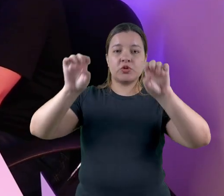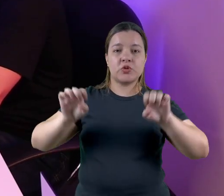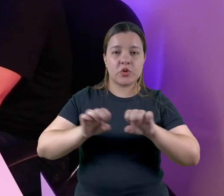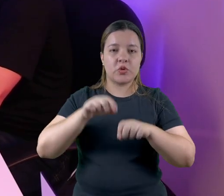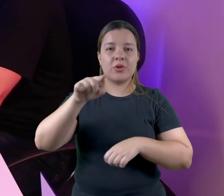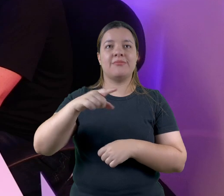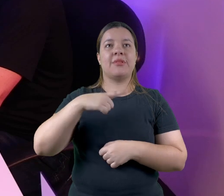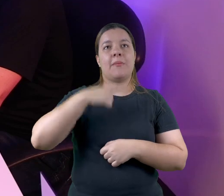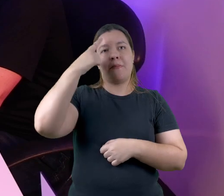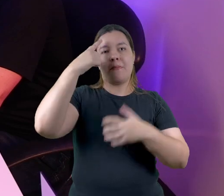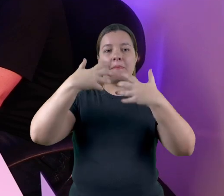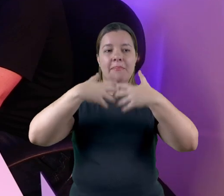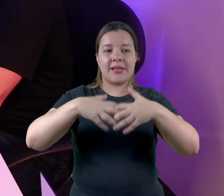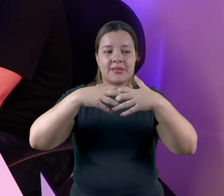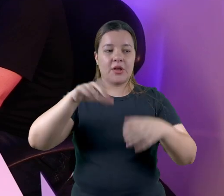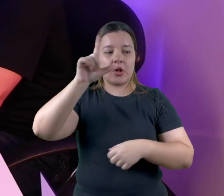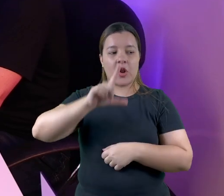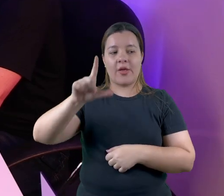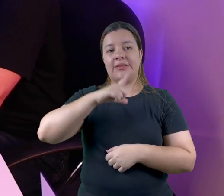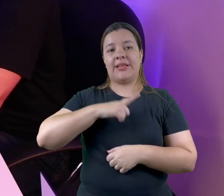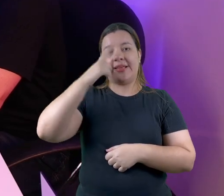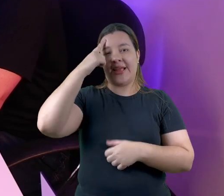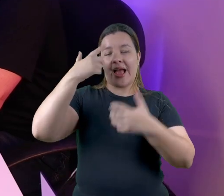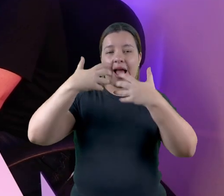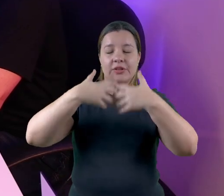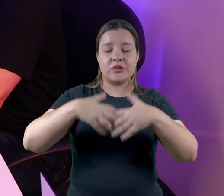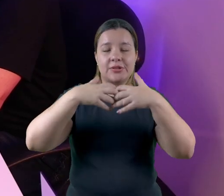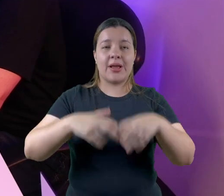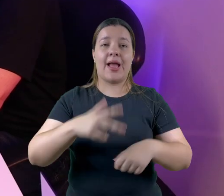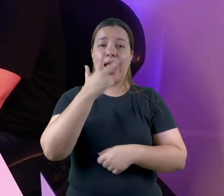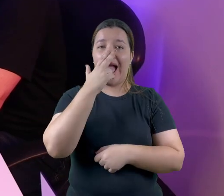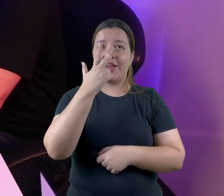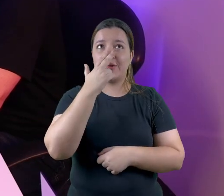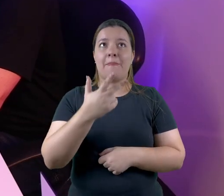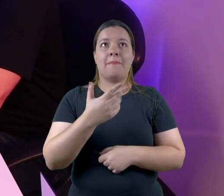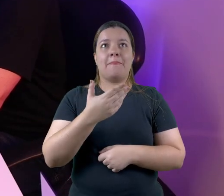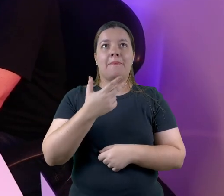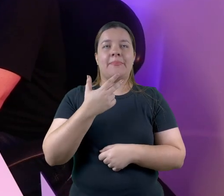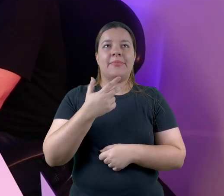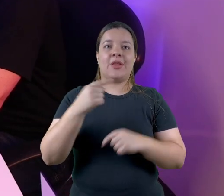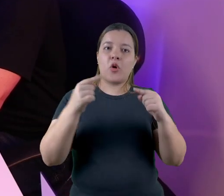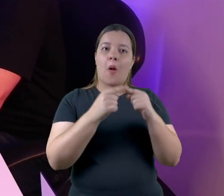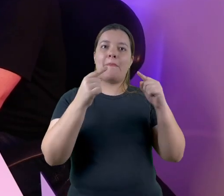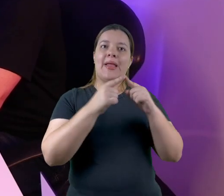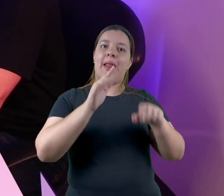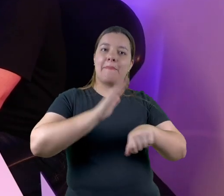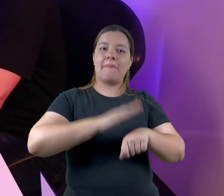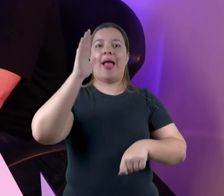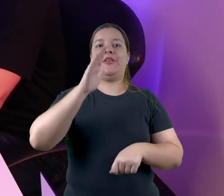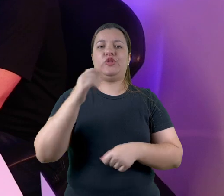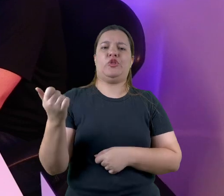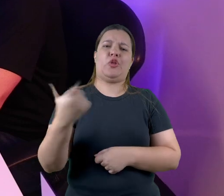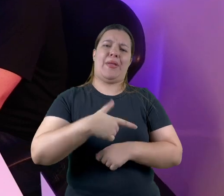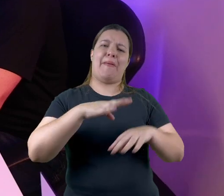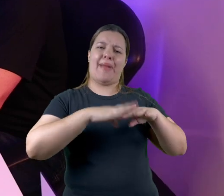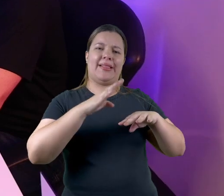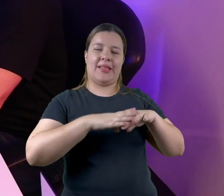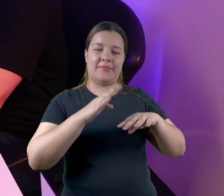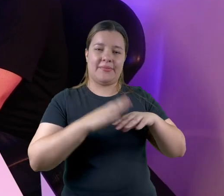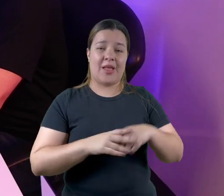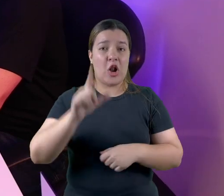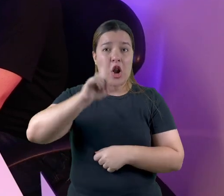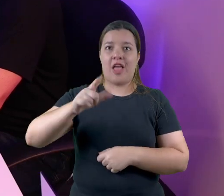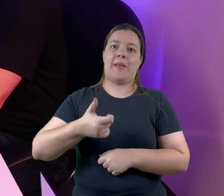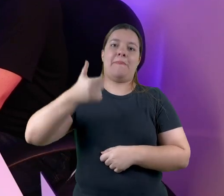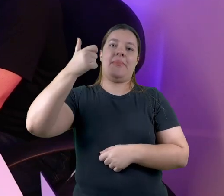isso né então estruturar o pensamento lógico raciocínio lógico eu acho que tem muito mais a ver com a questão da matemática